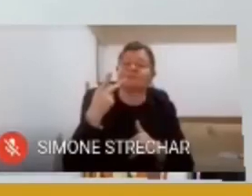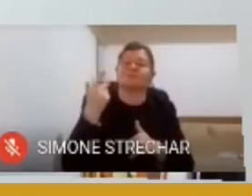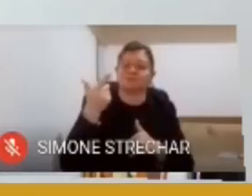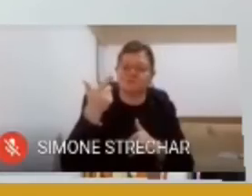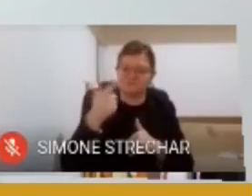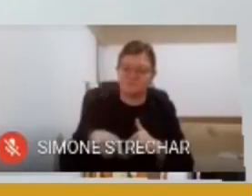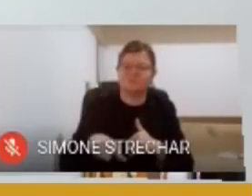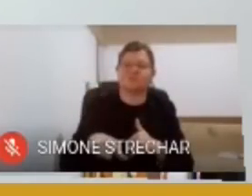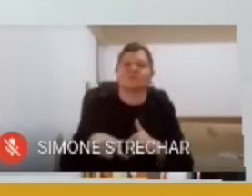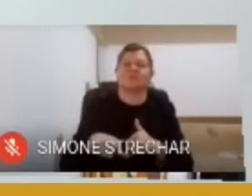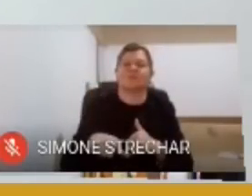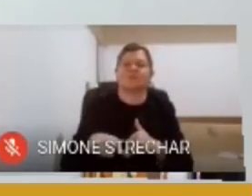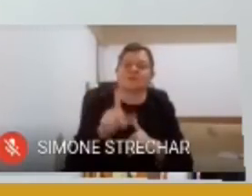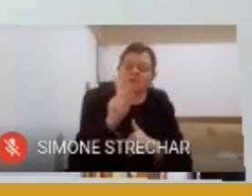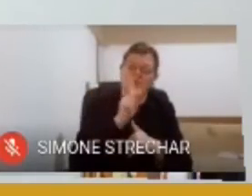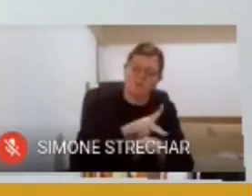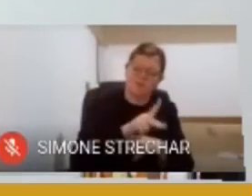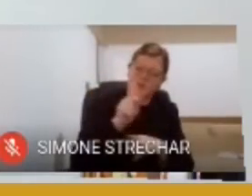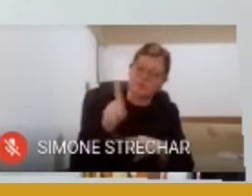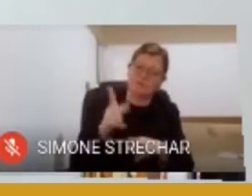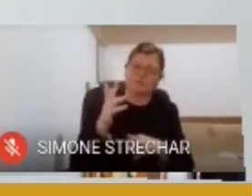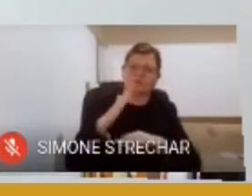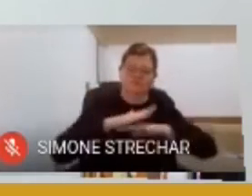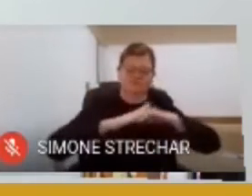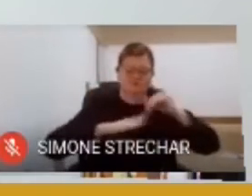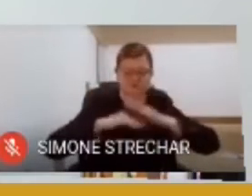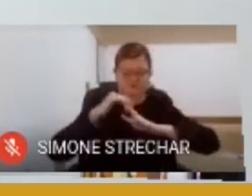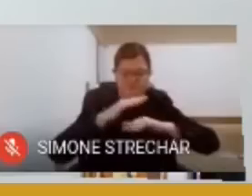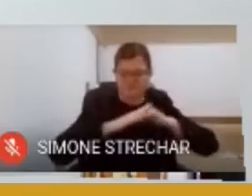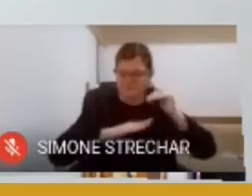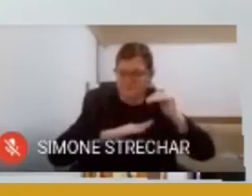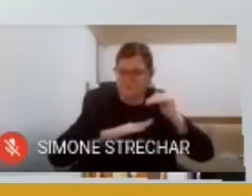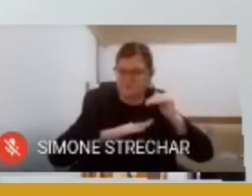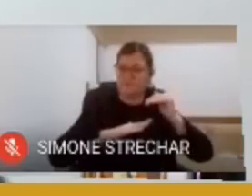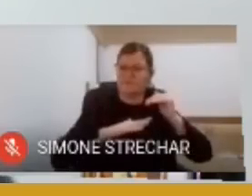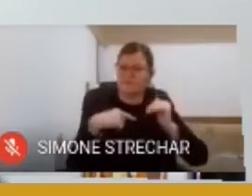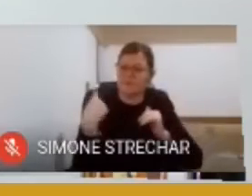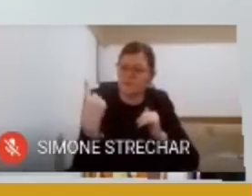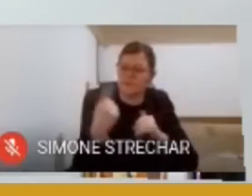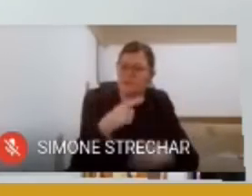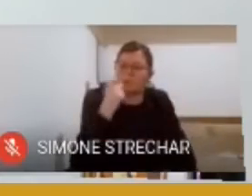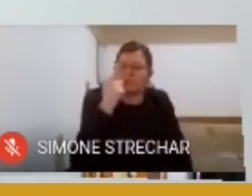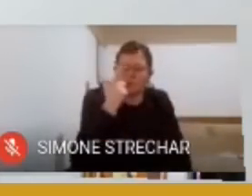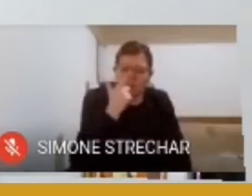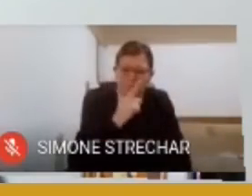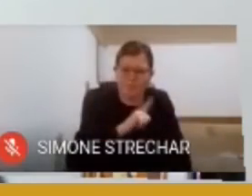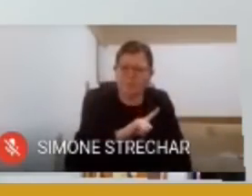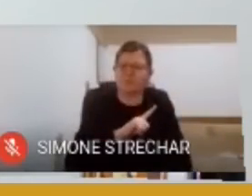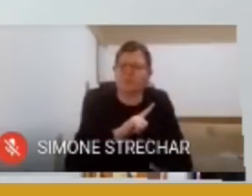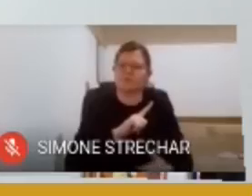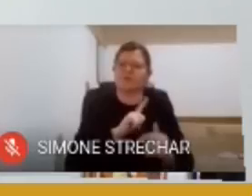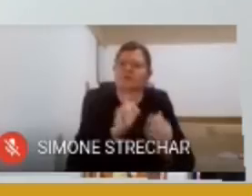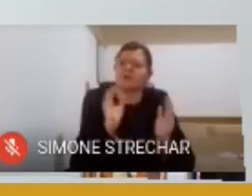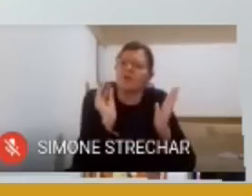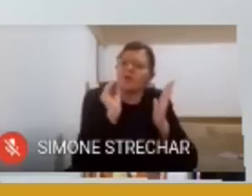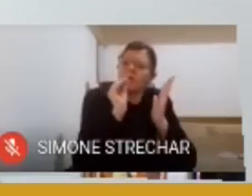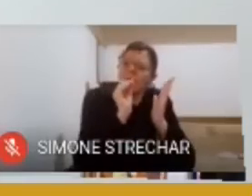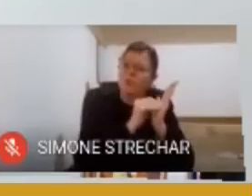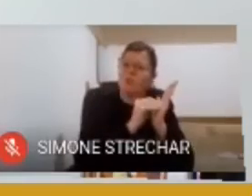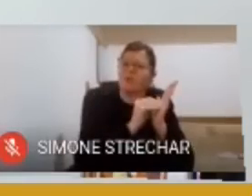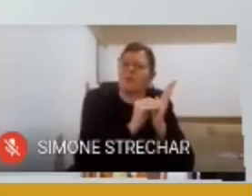fala final, então vou me despedindo de todos e todas, agradecendo mais uma vez. Friso